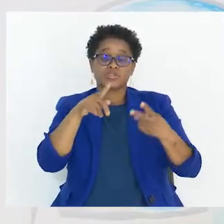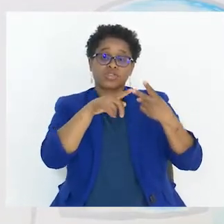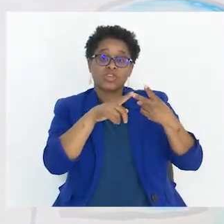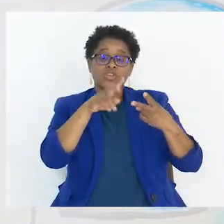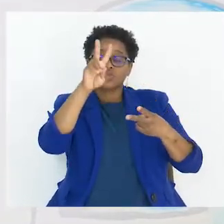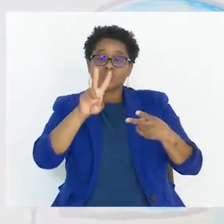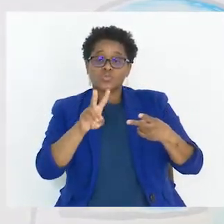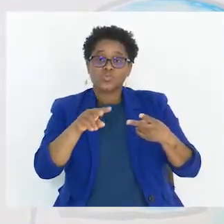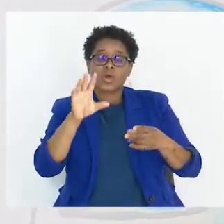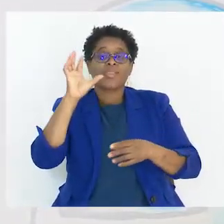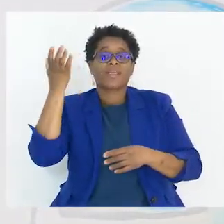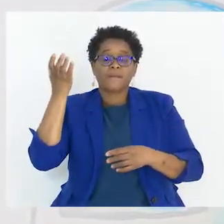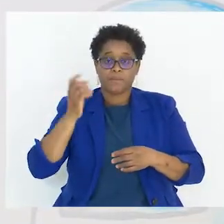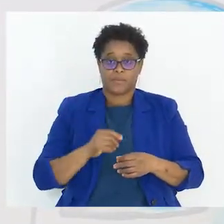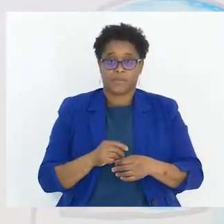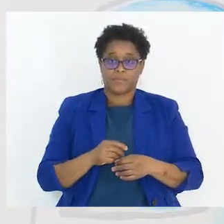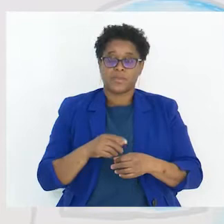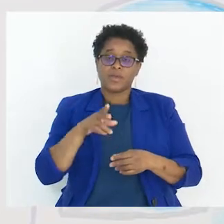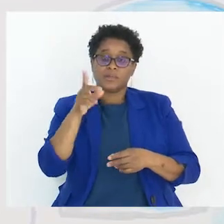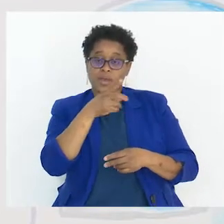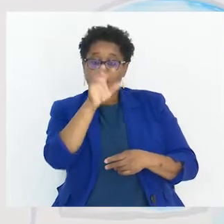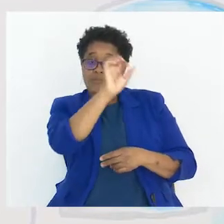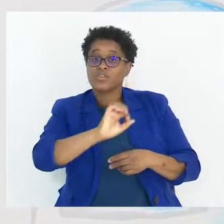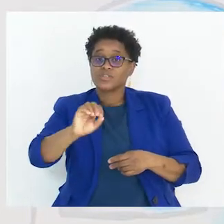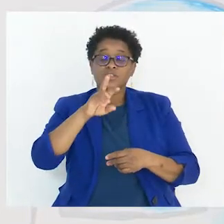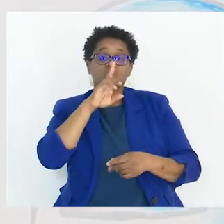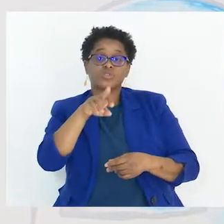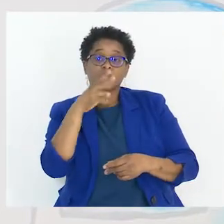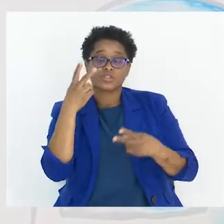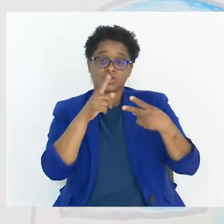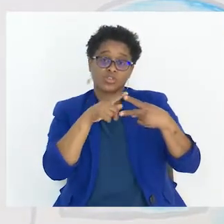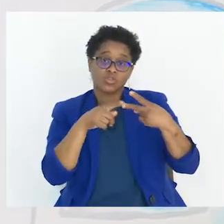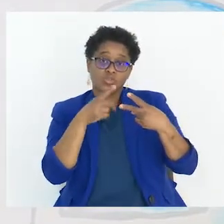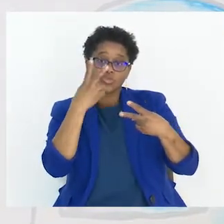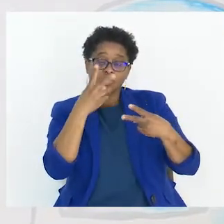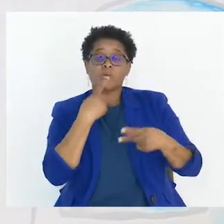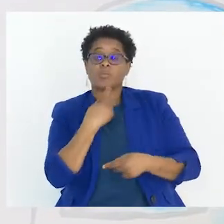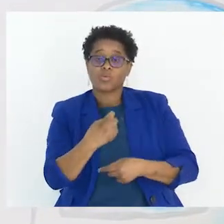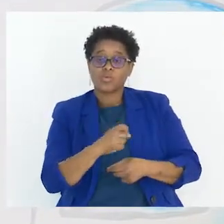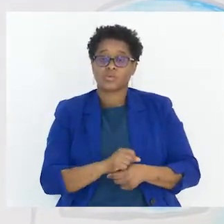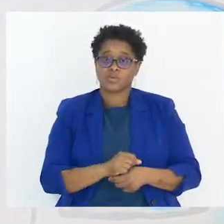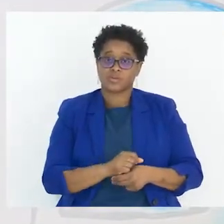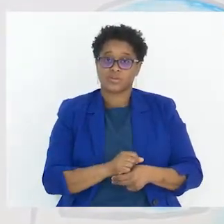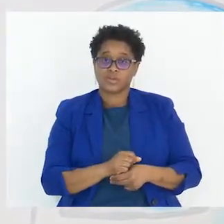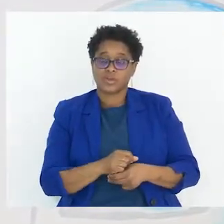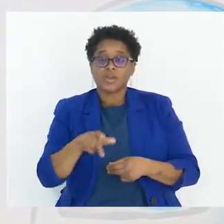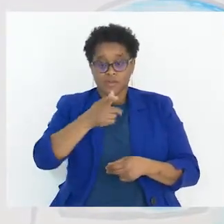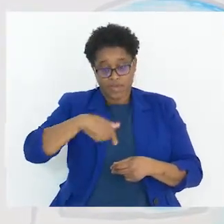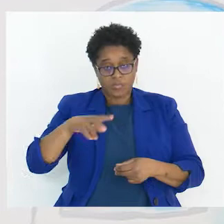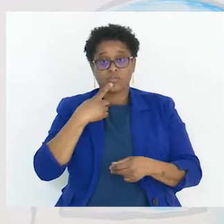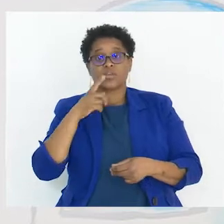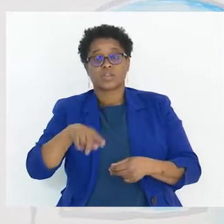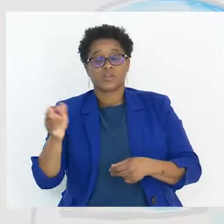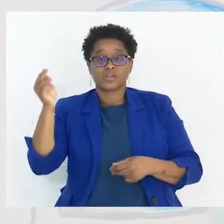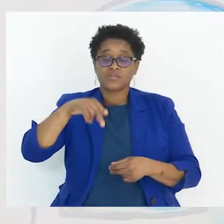tempo. Para responderem estas duas perguntas, nós vamos voltar ao texto. Mas primeiro vamos ver, quem são